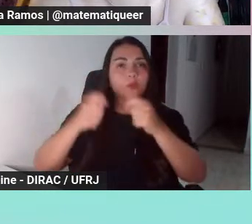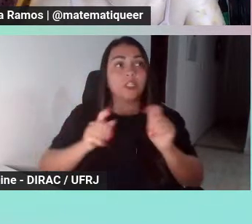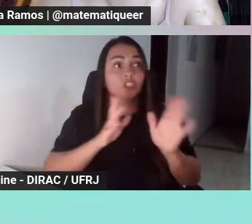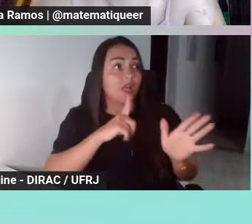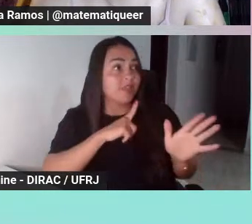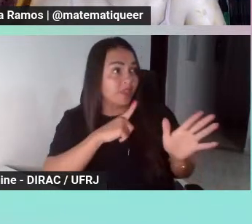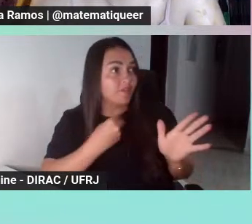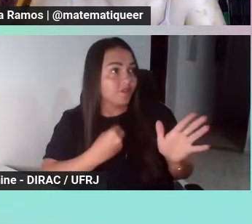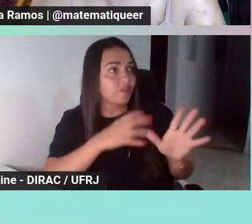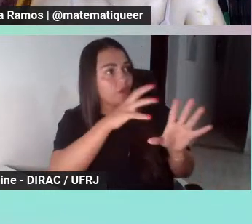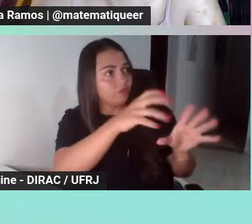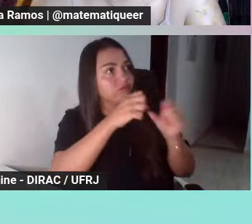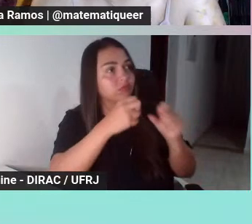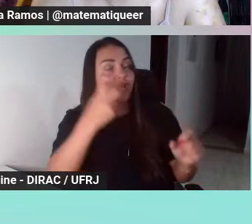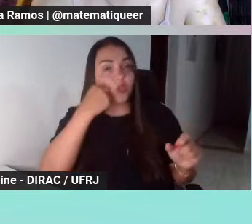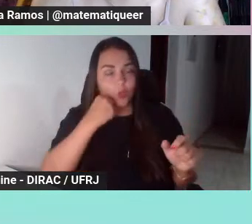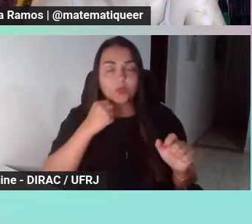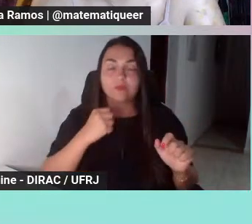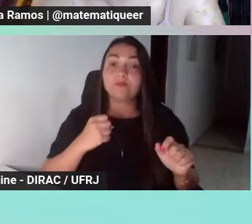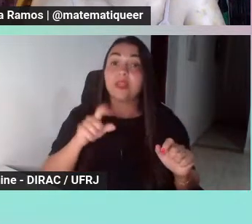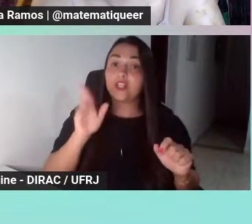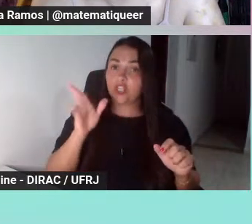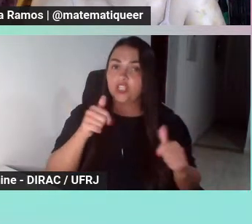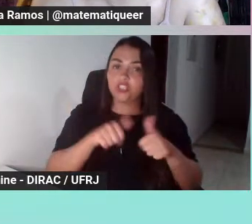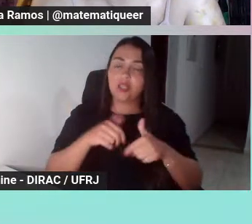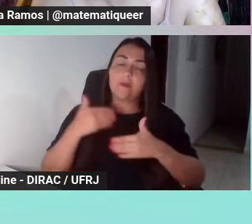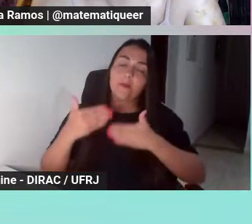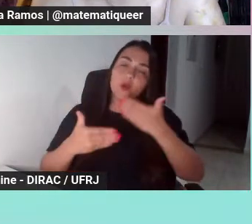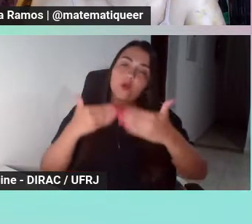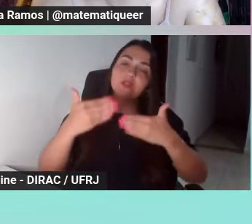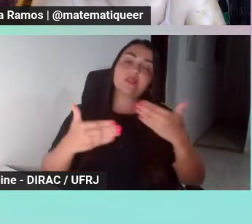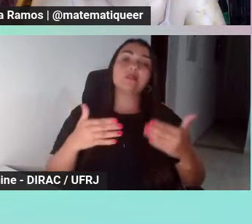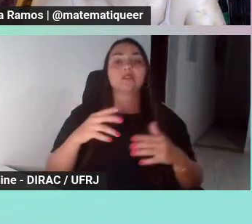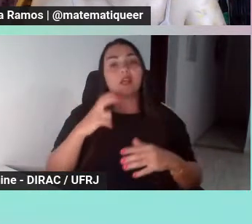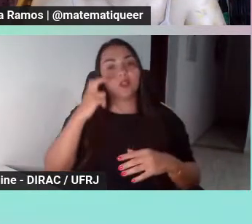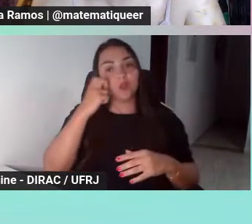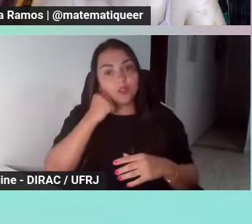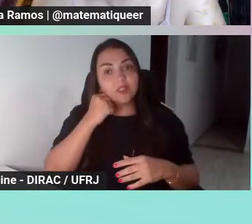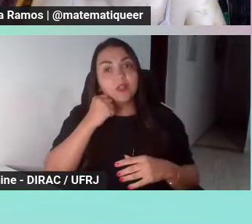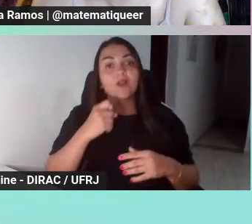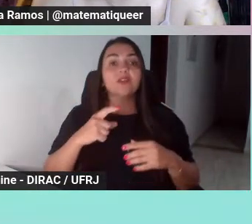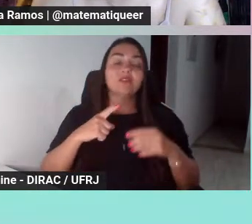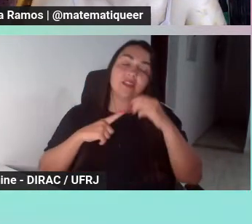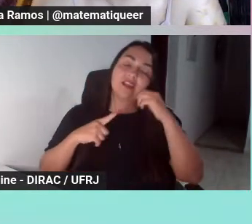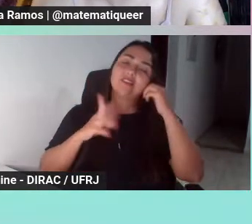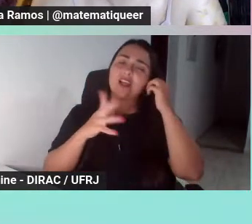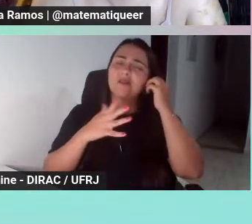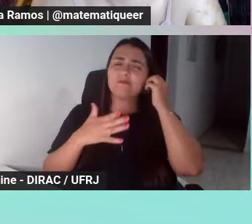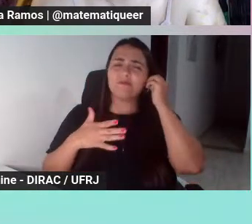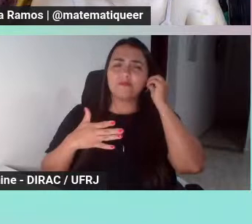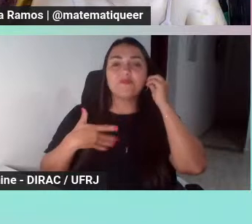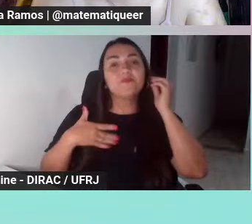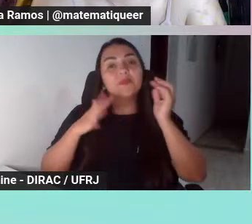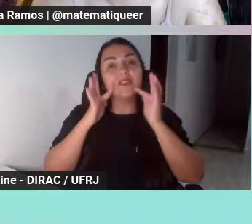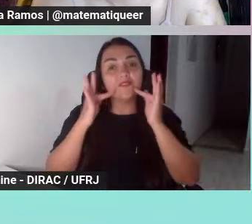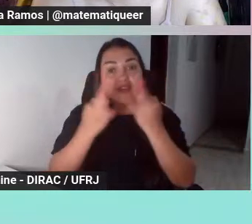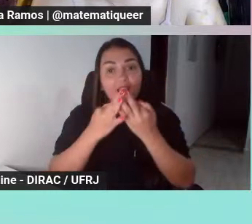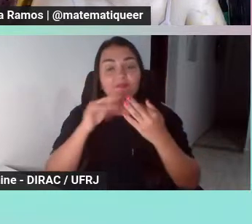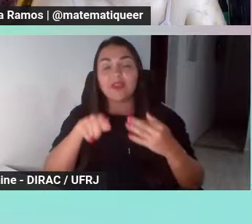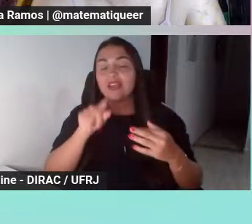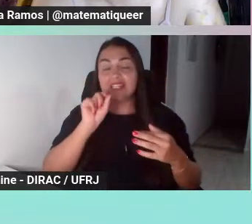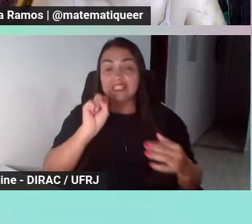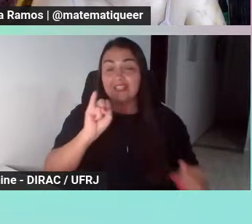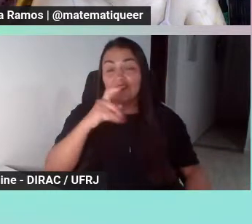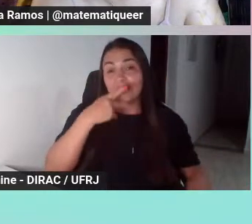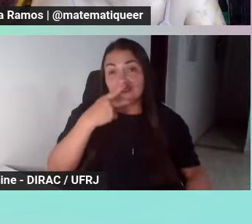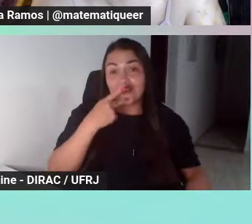processo de adoção, sabe? Já estamos caminhando e eu estou muito feliz com isso. Então, a minha família é uma família que, se você falar,